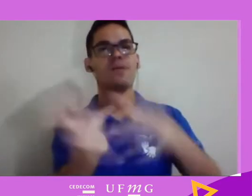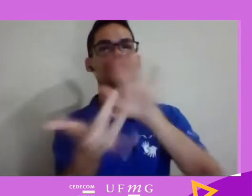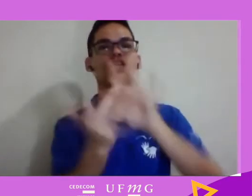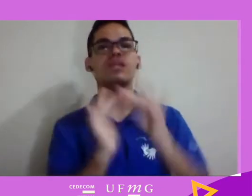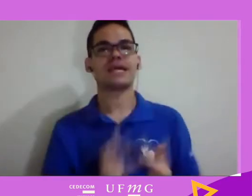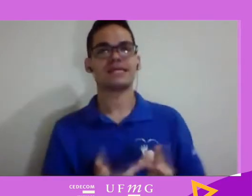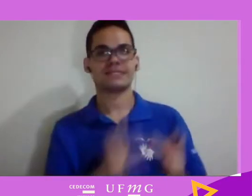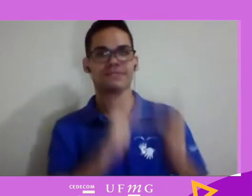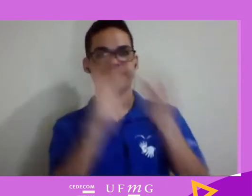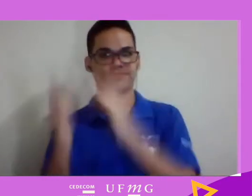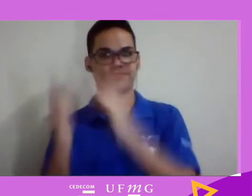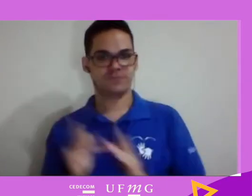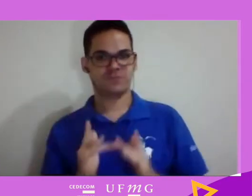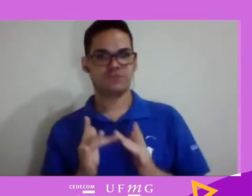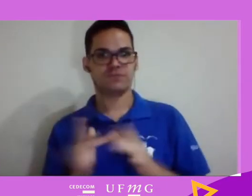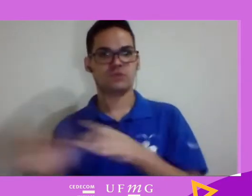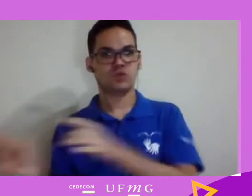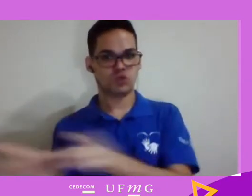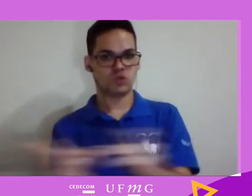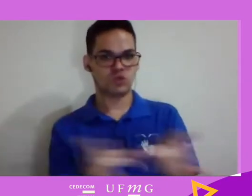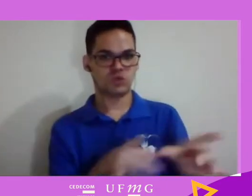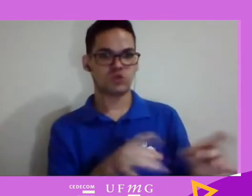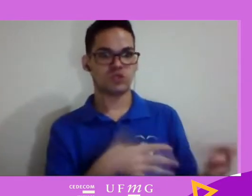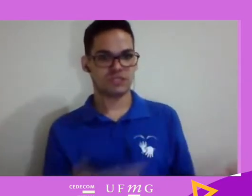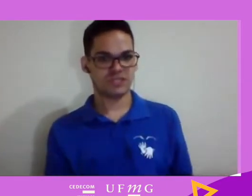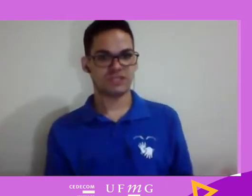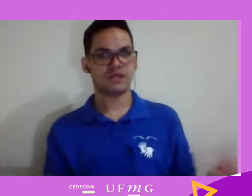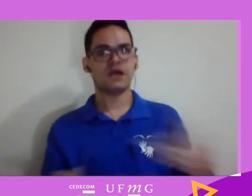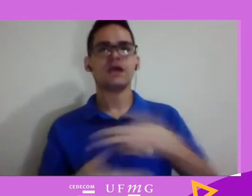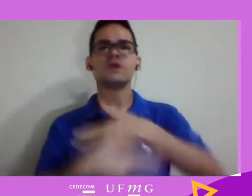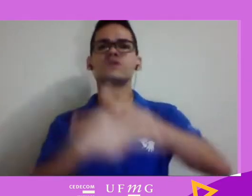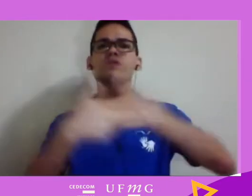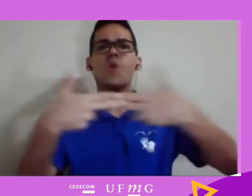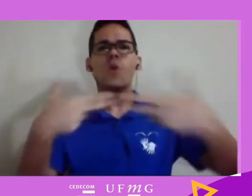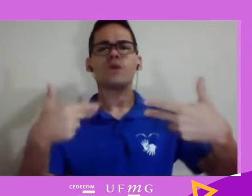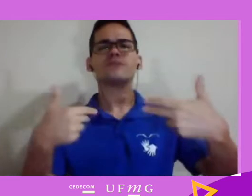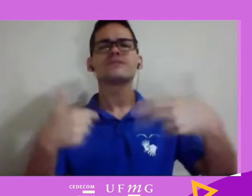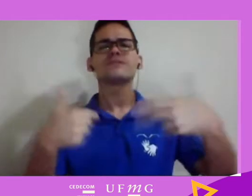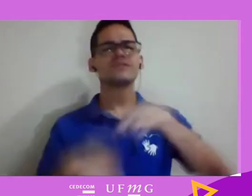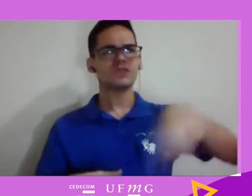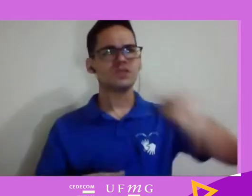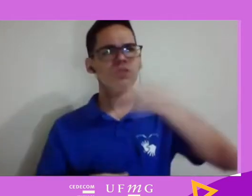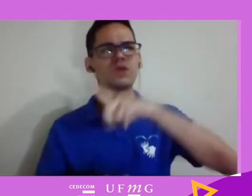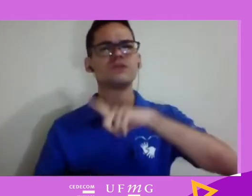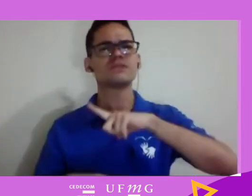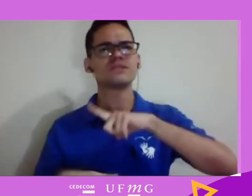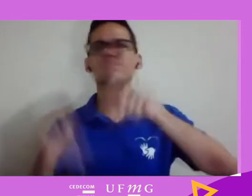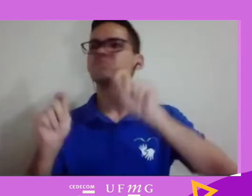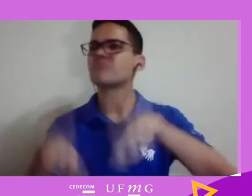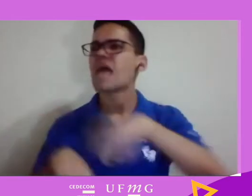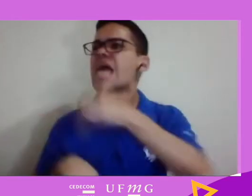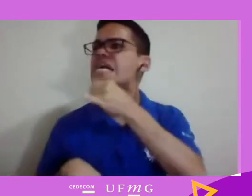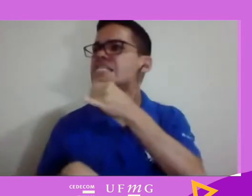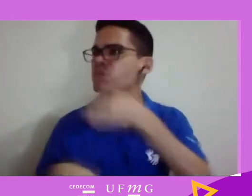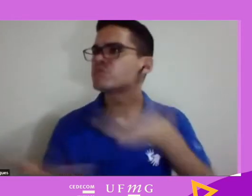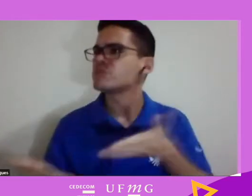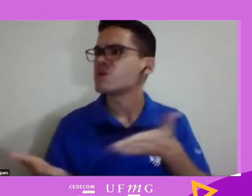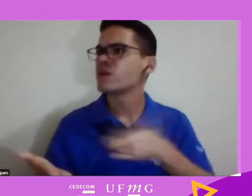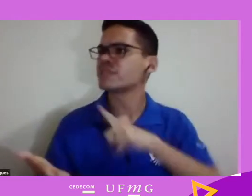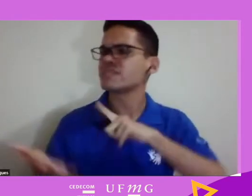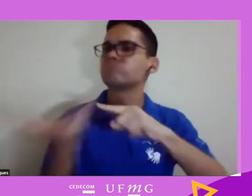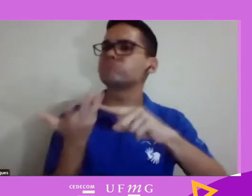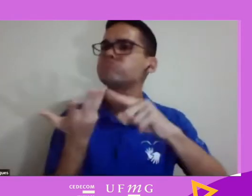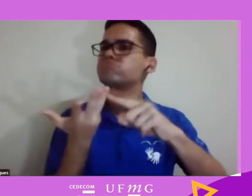Isso justamente, sei lá, tem exemplos, a gente consegue enumerar facilmente os exemplos recentes, né? De cabeça me vem o Blackout